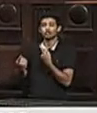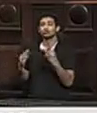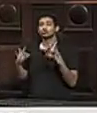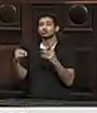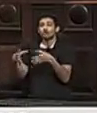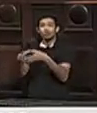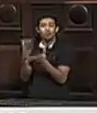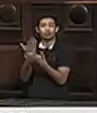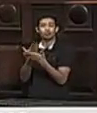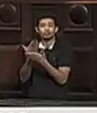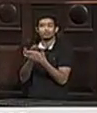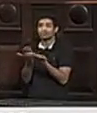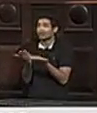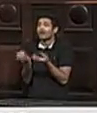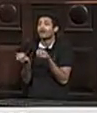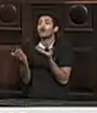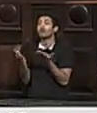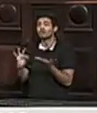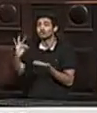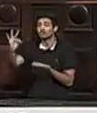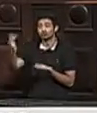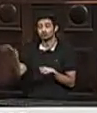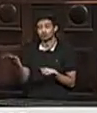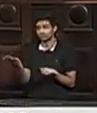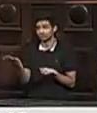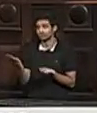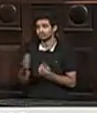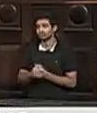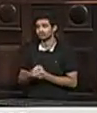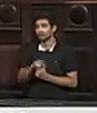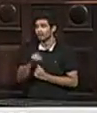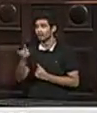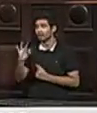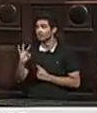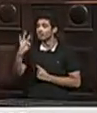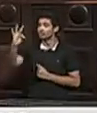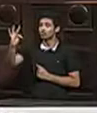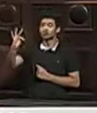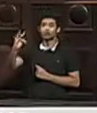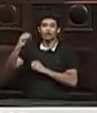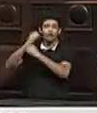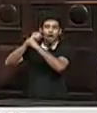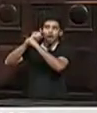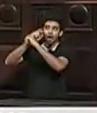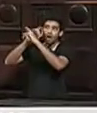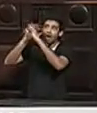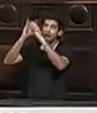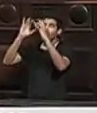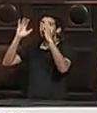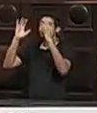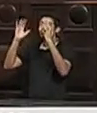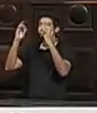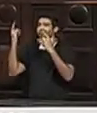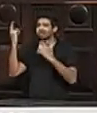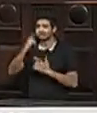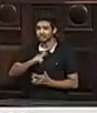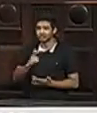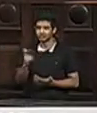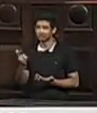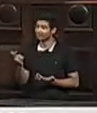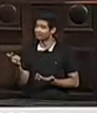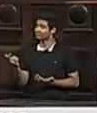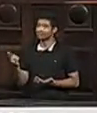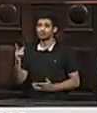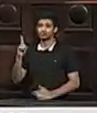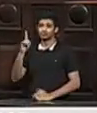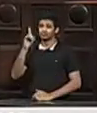e ver claramente que o futuro que eles sonham, eles não vão atingir. Eles não